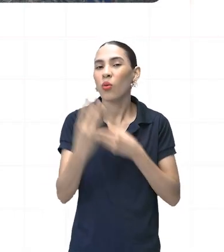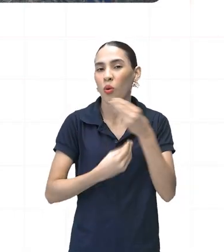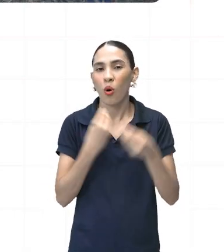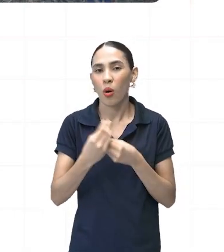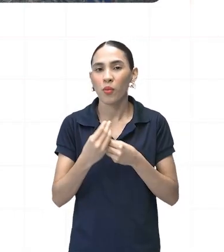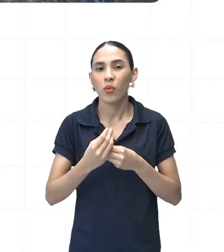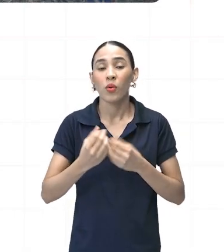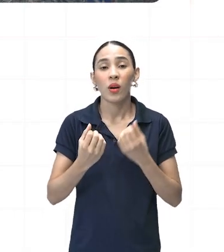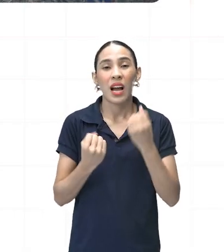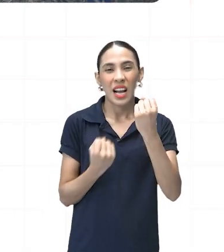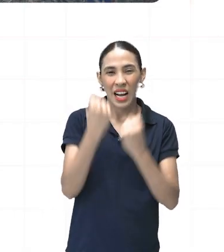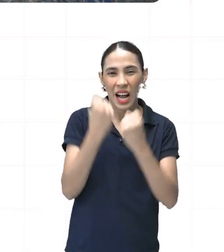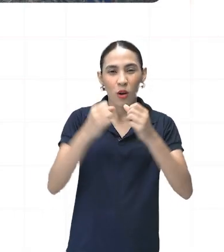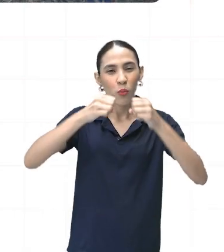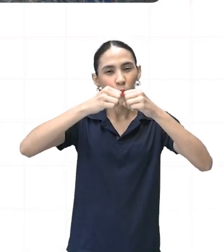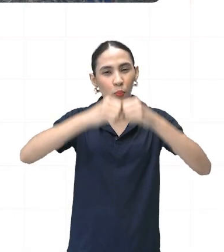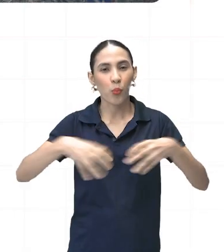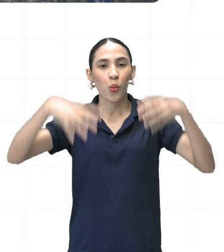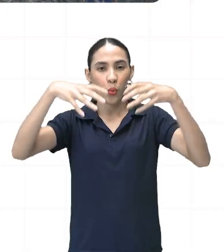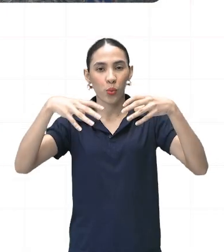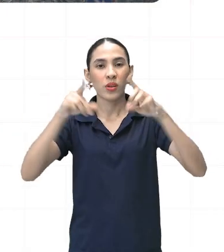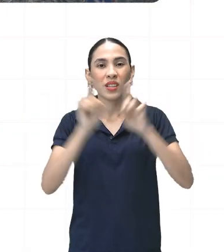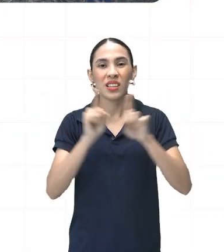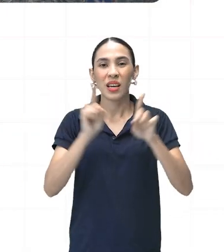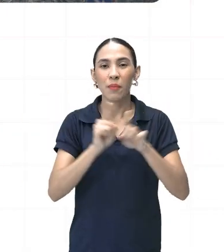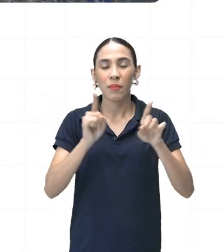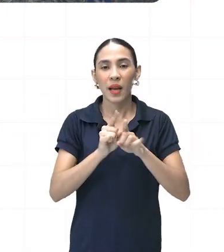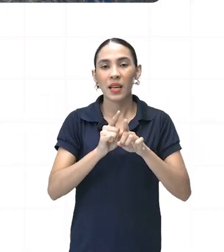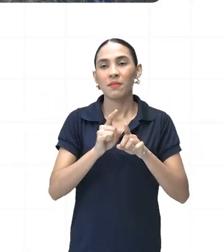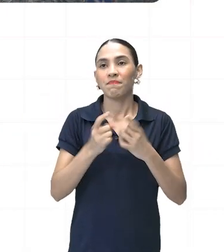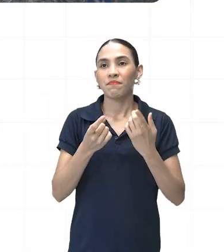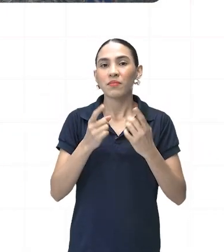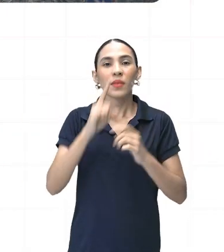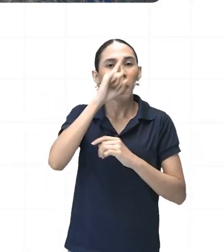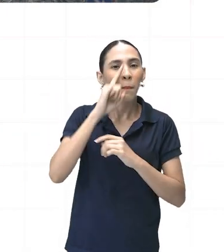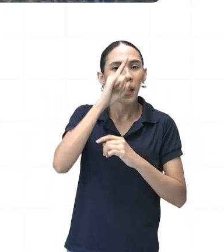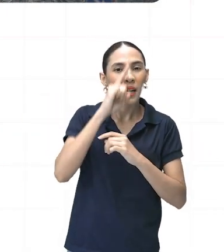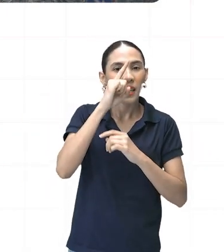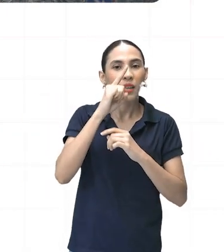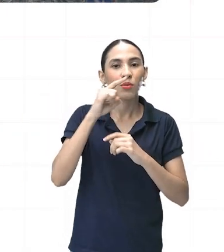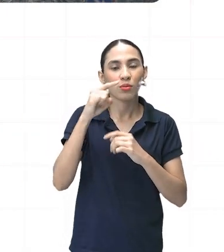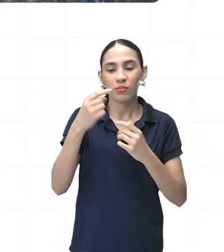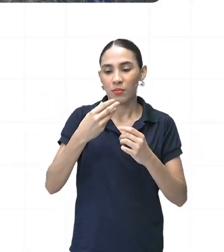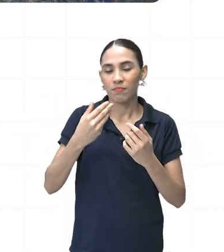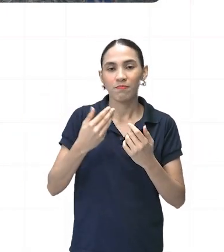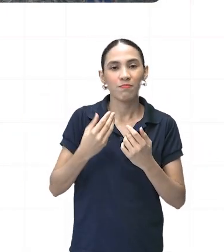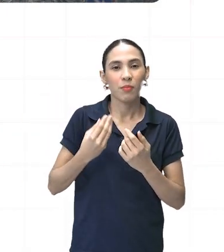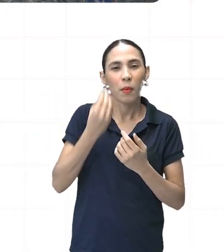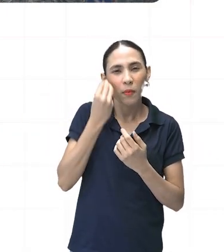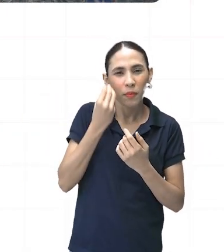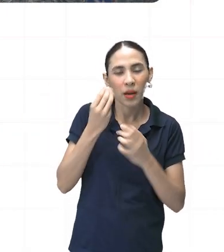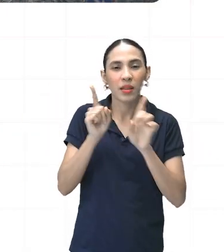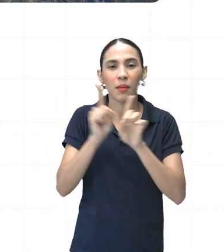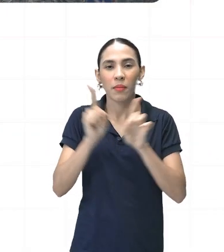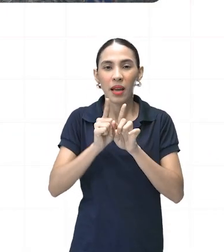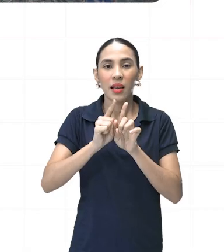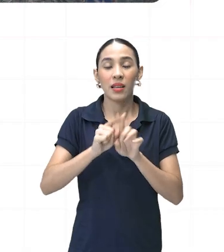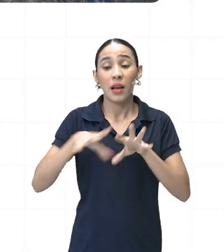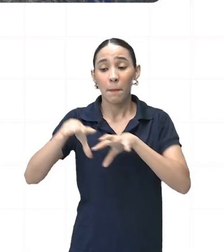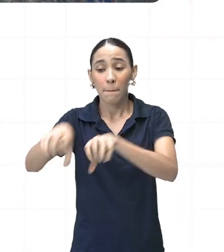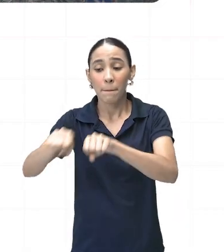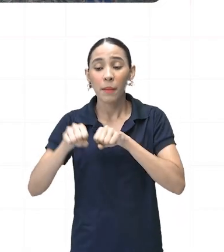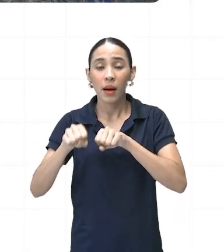de carros-bombas, até mesmo atentados públicos contra os governos, atacam principalmente a área